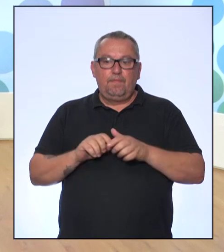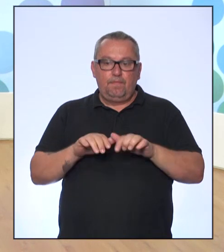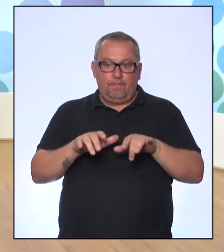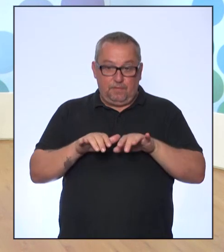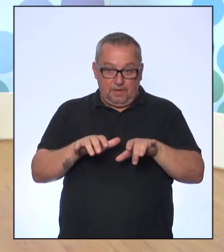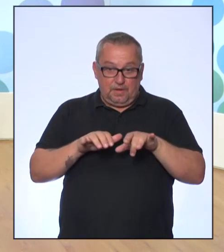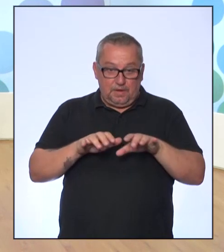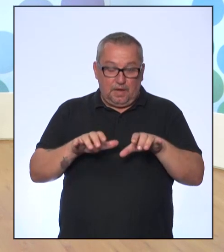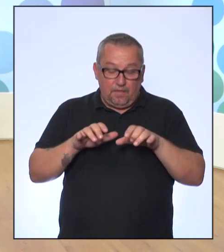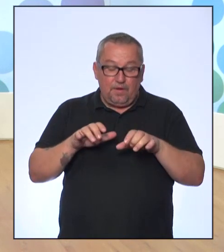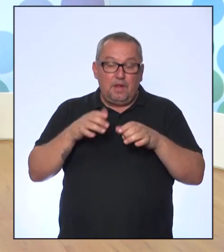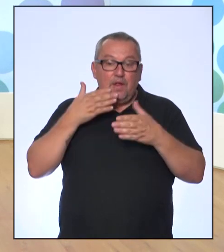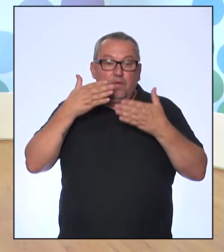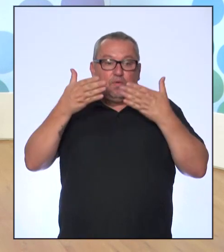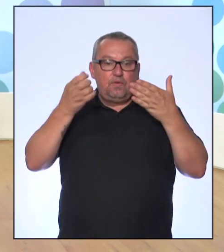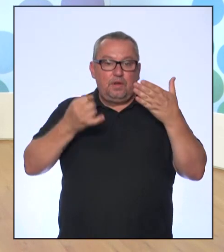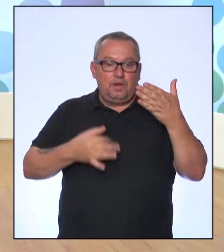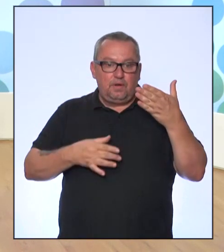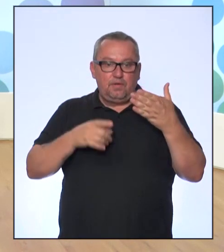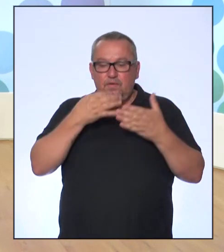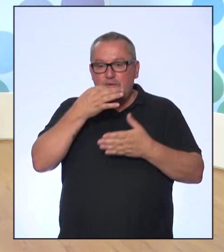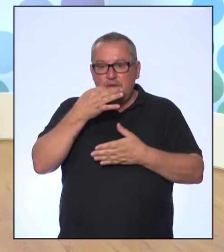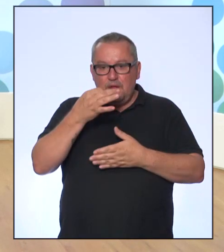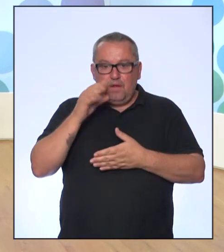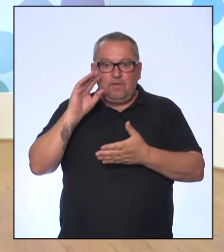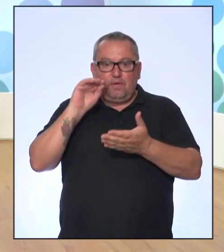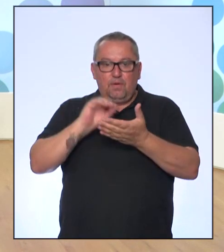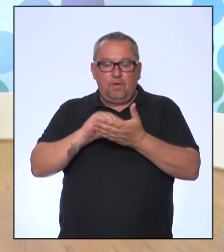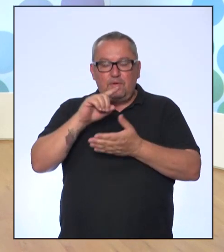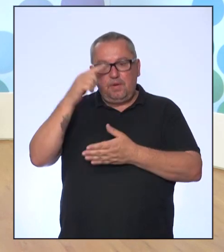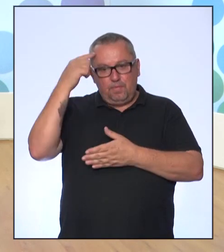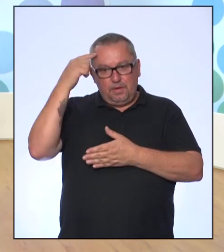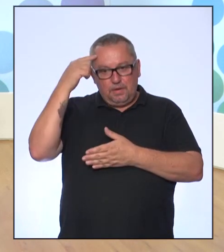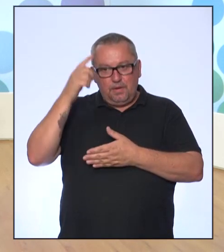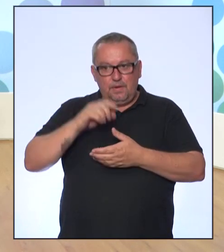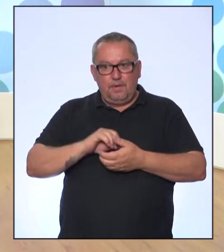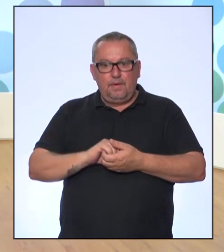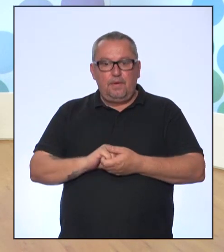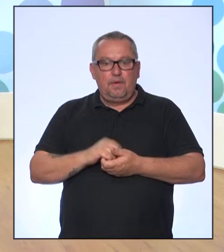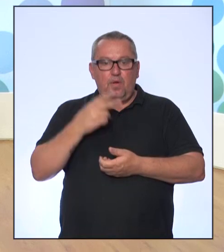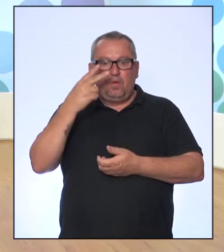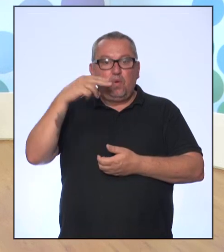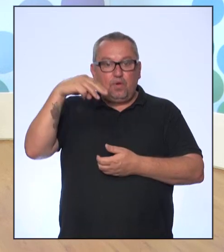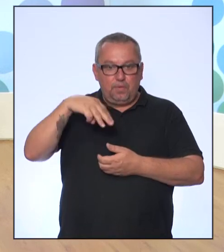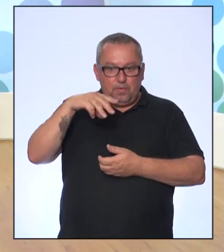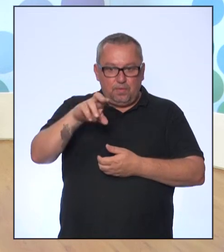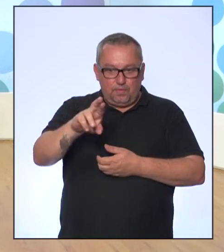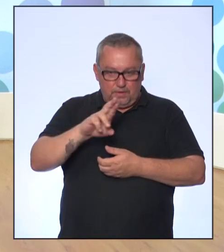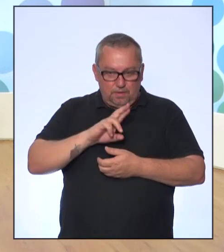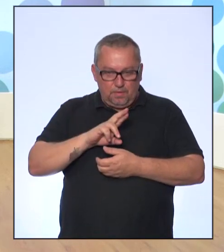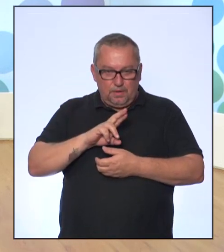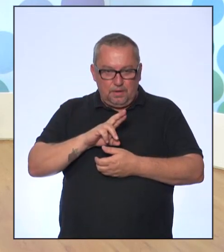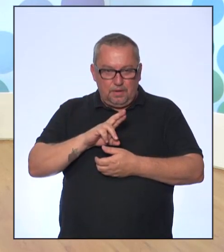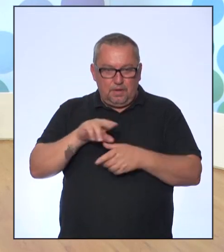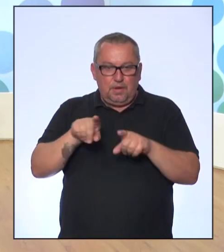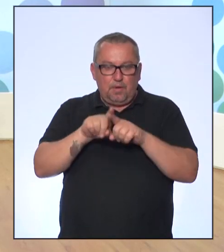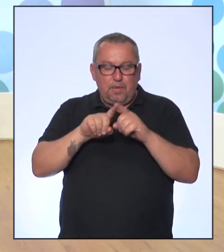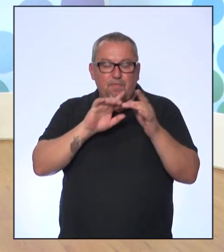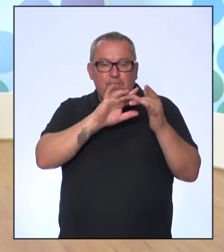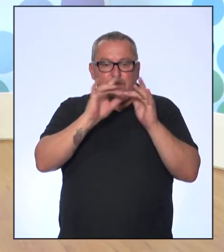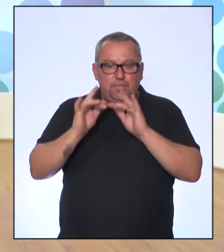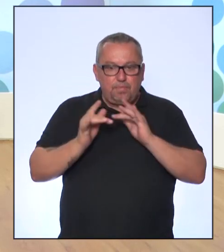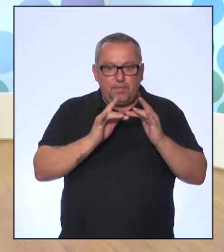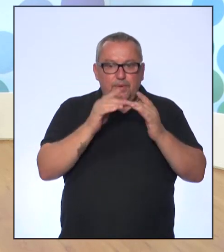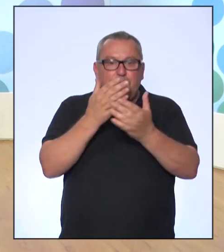No chat, qual que é a sua informação? O que você acha? O que você pensa? 2 minutos para você responder, vai interagindo aí